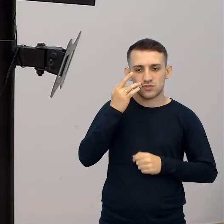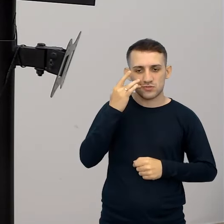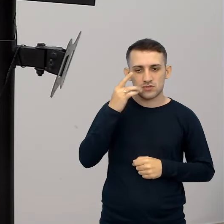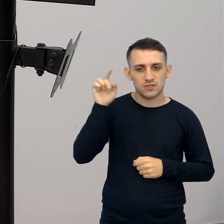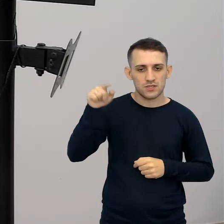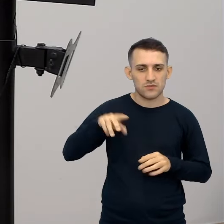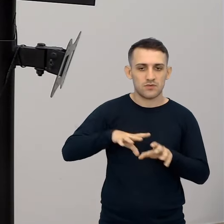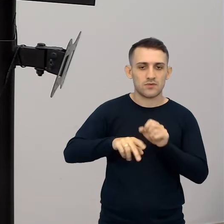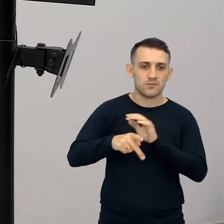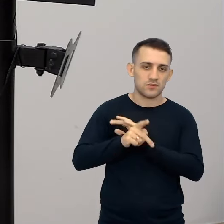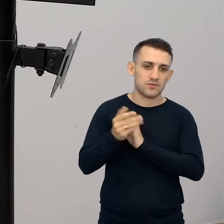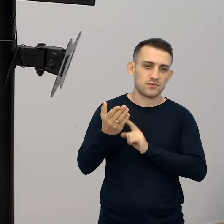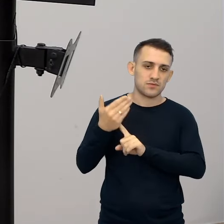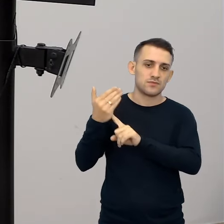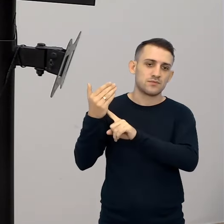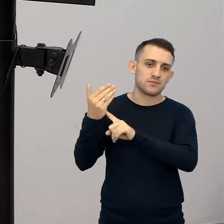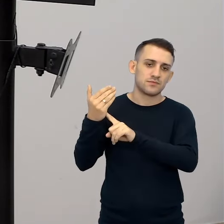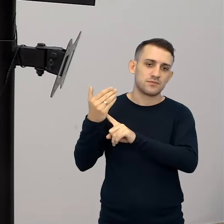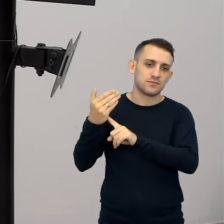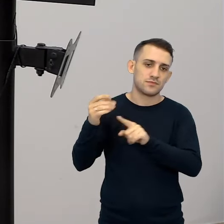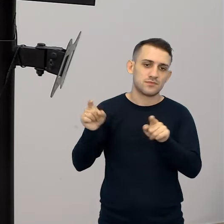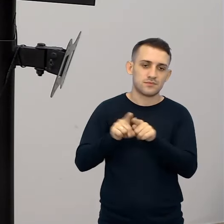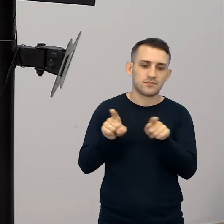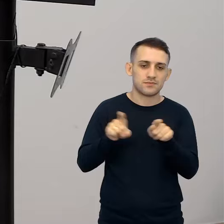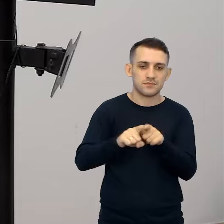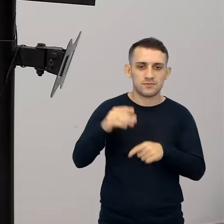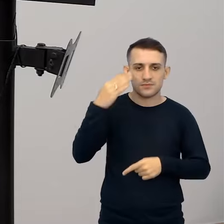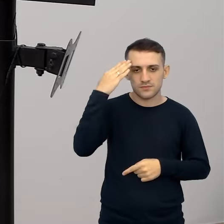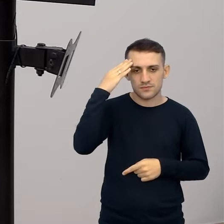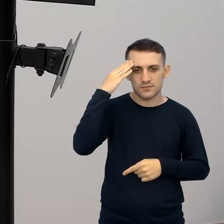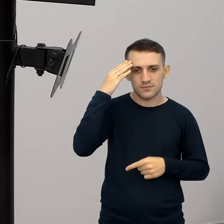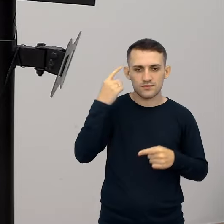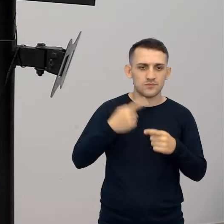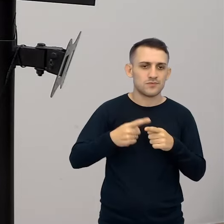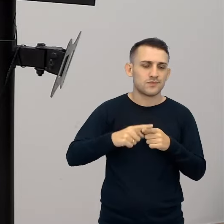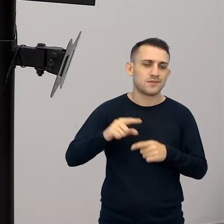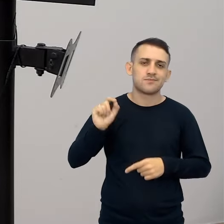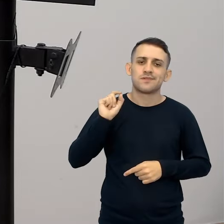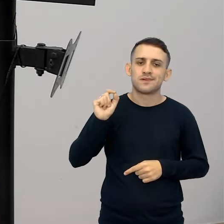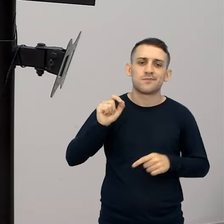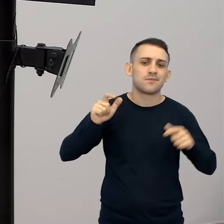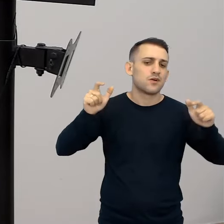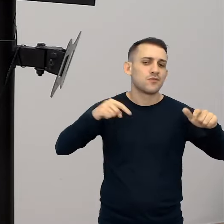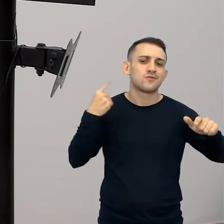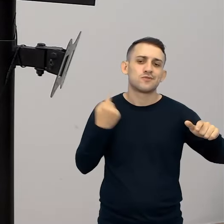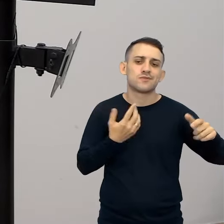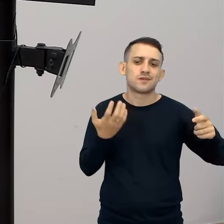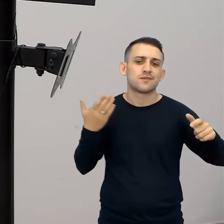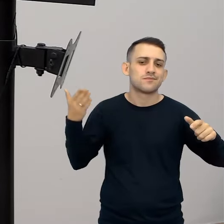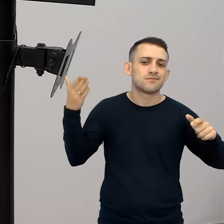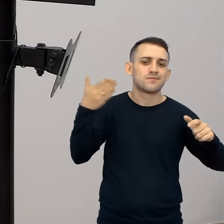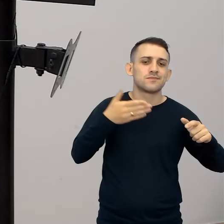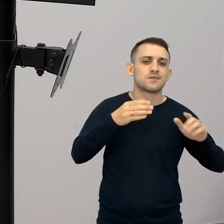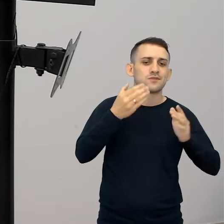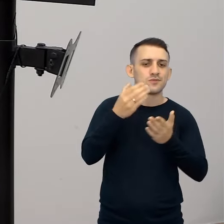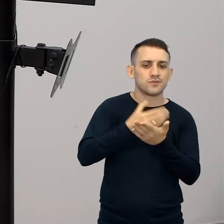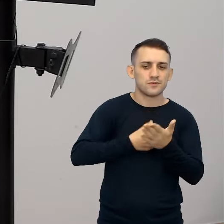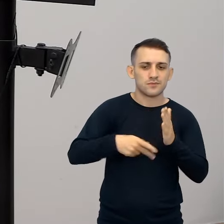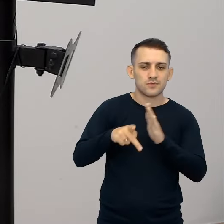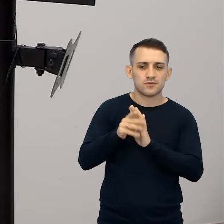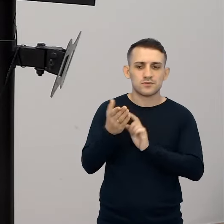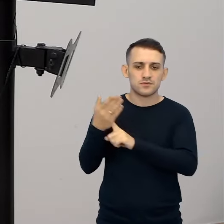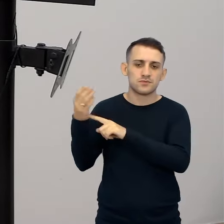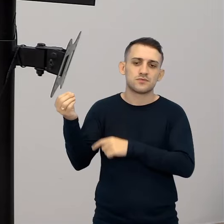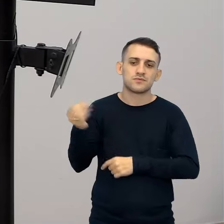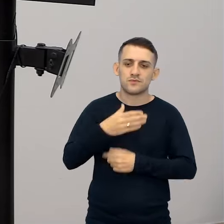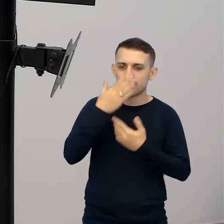desse ano em tecnologia e entendendo um pouquinho do porquê, para quê e para onde a gente quer ir com esse currículo de tecnologia e